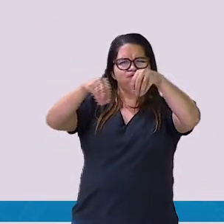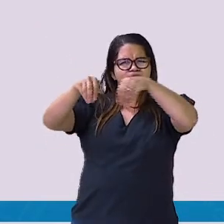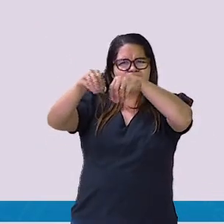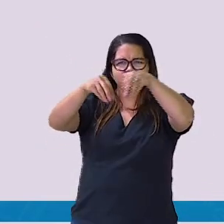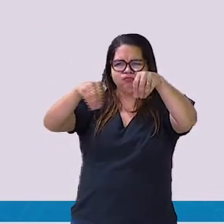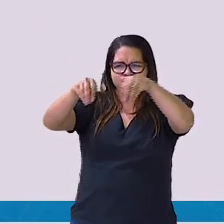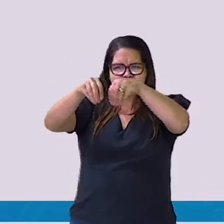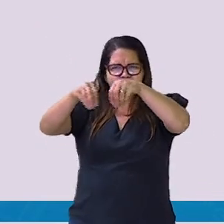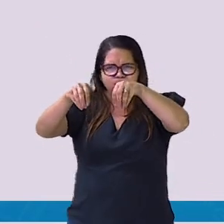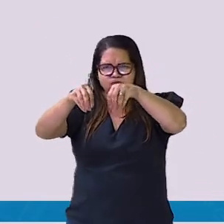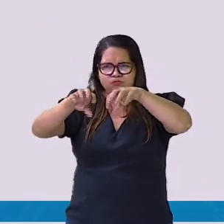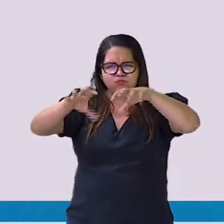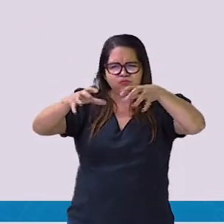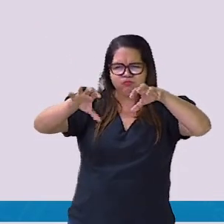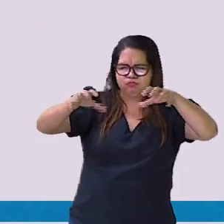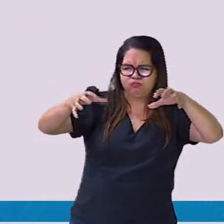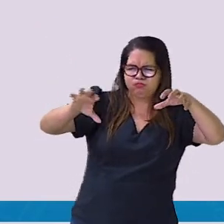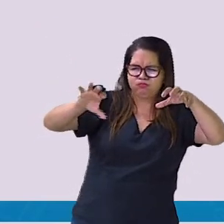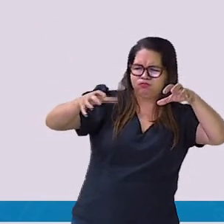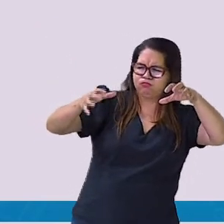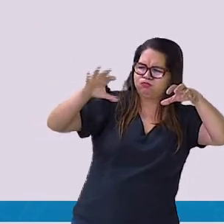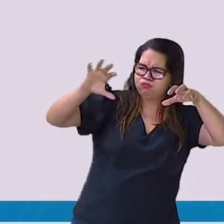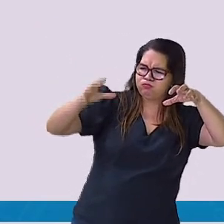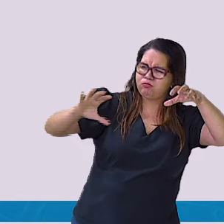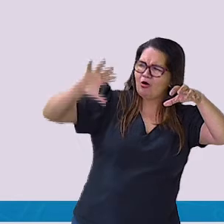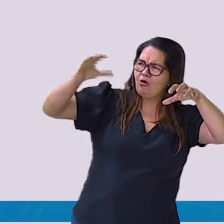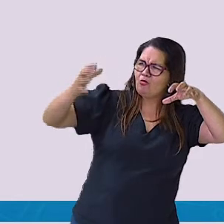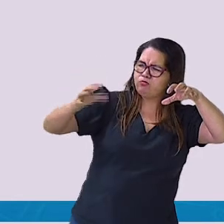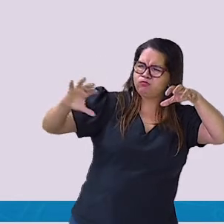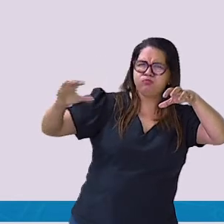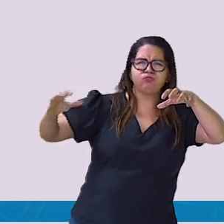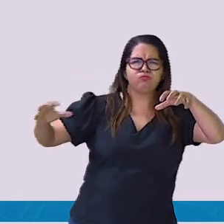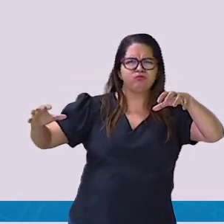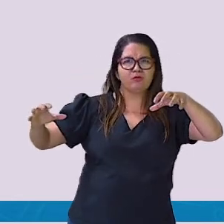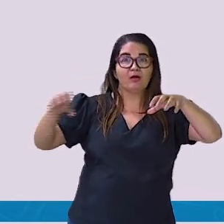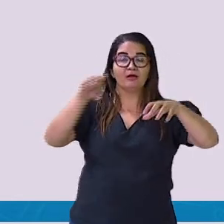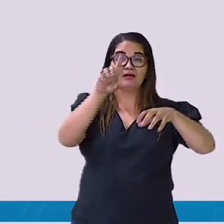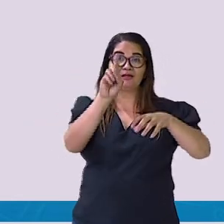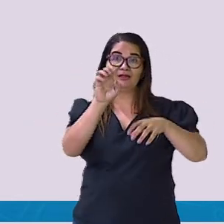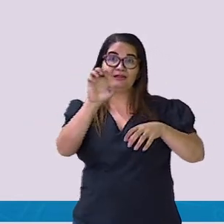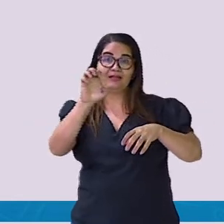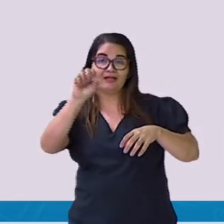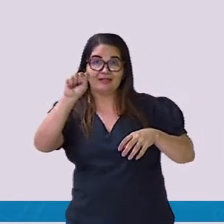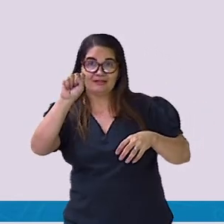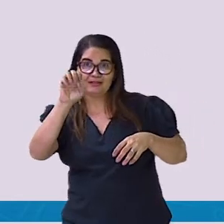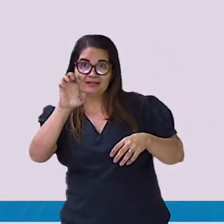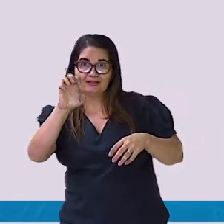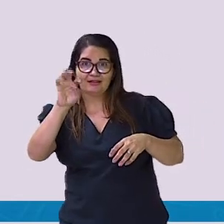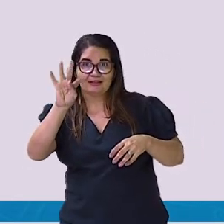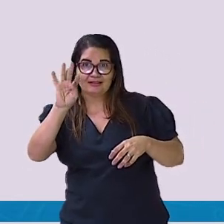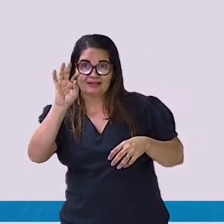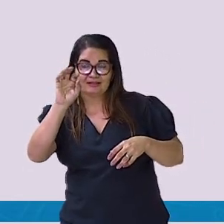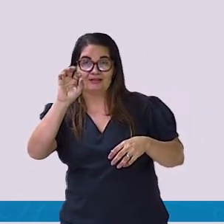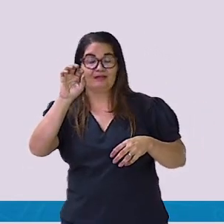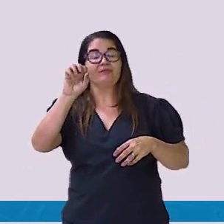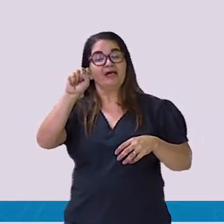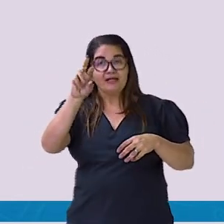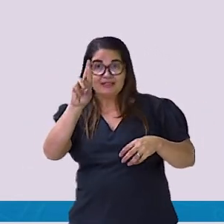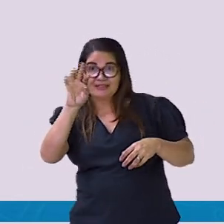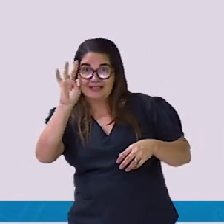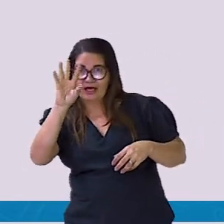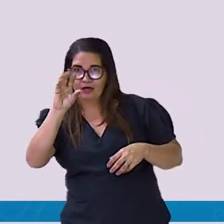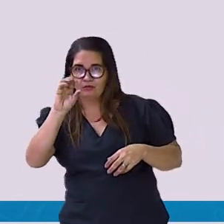escassez de chuva. Então, quando eu falo de deserto, não necessariamente eu estou falando de um lugar